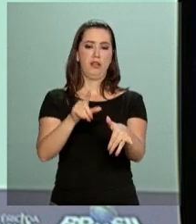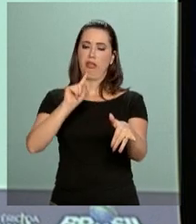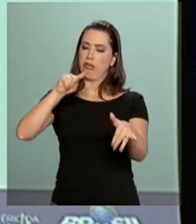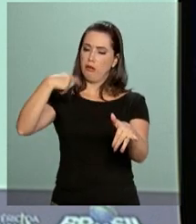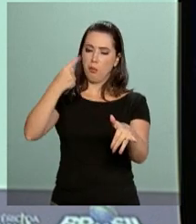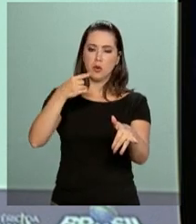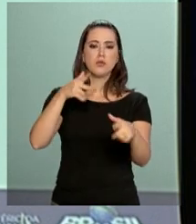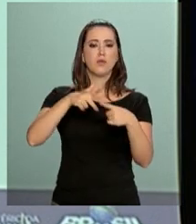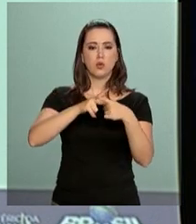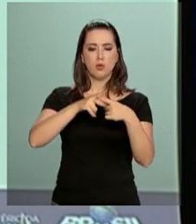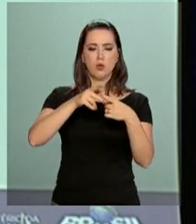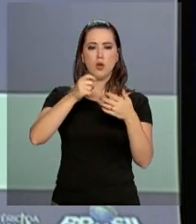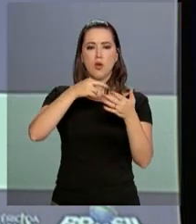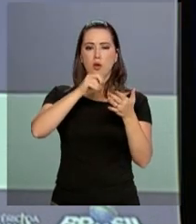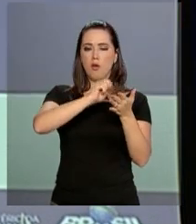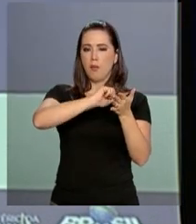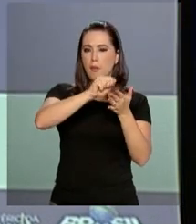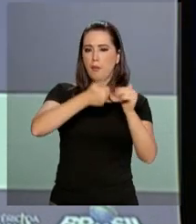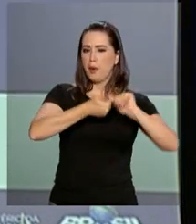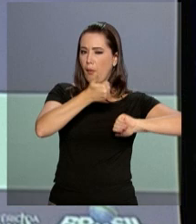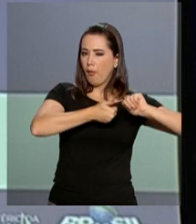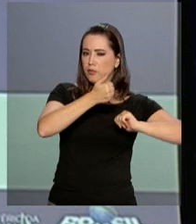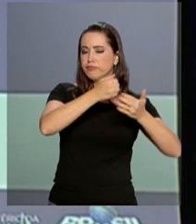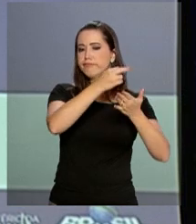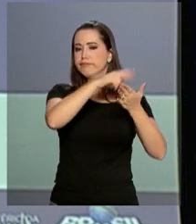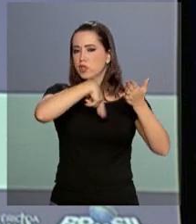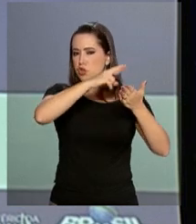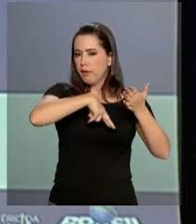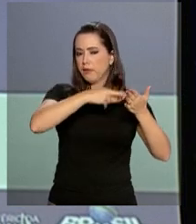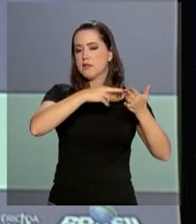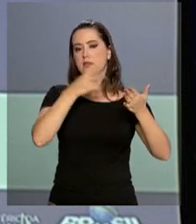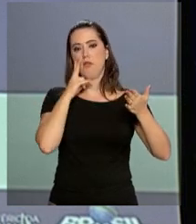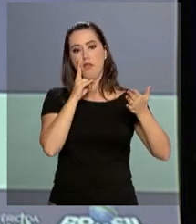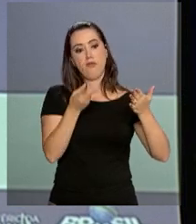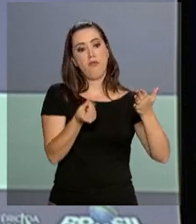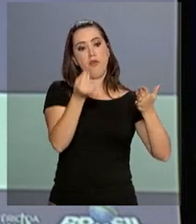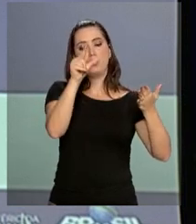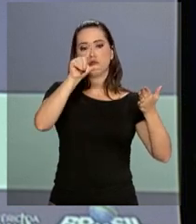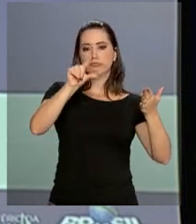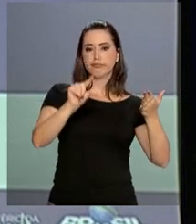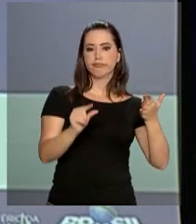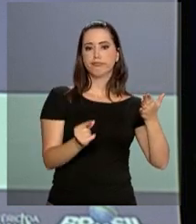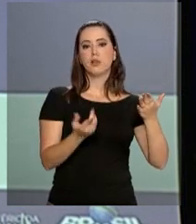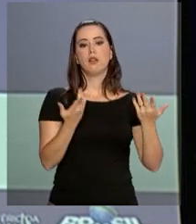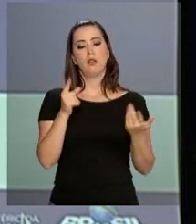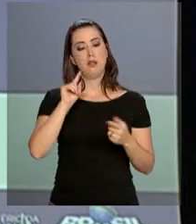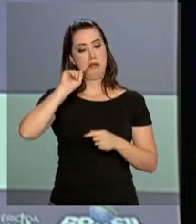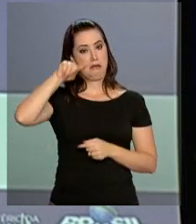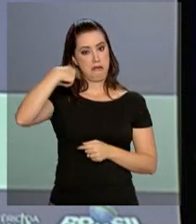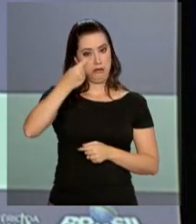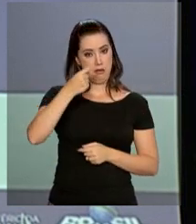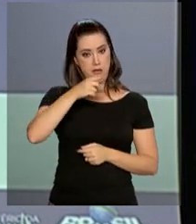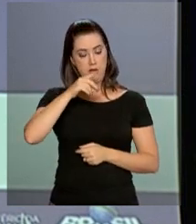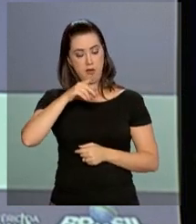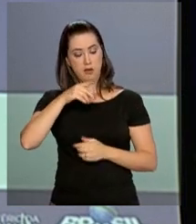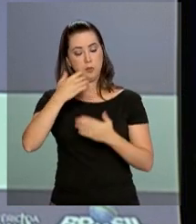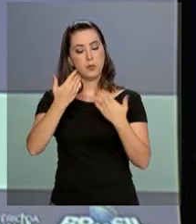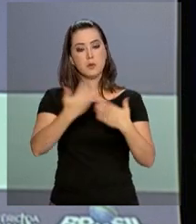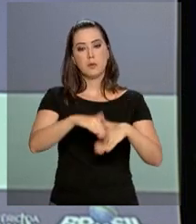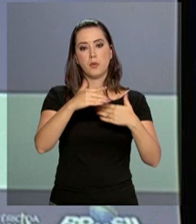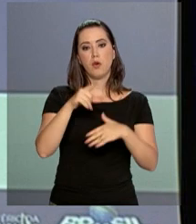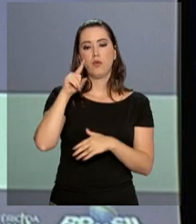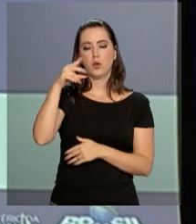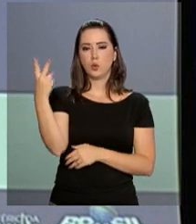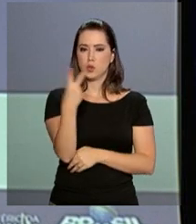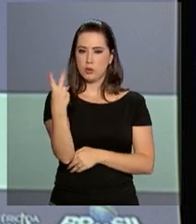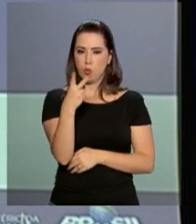de correção das provas mais um pouco as próximas datas nós teremos então a aplicação no segundo domingo